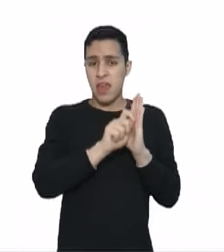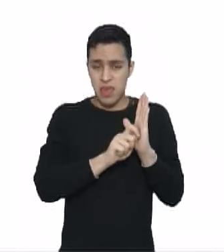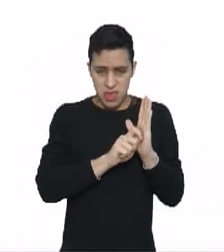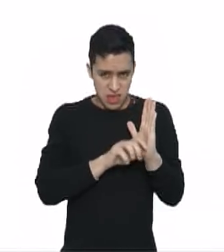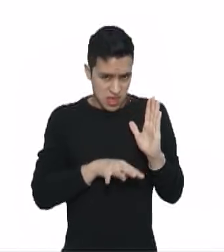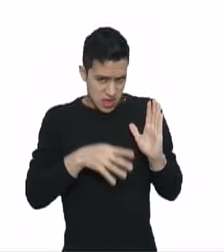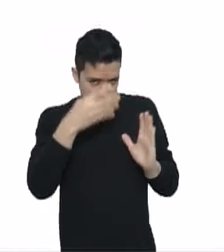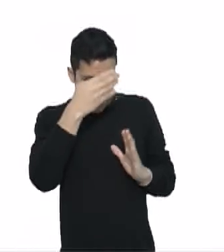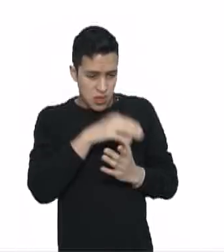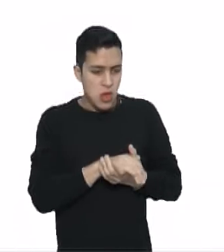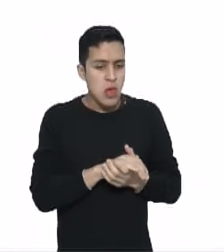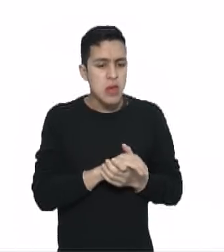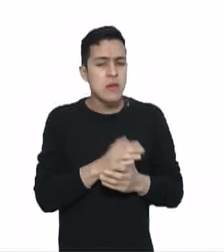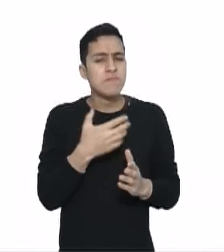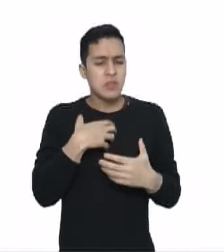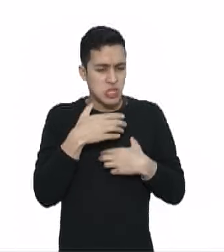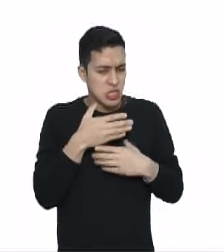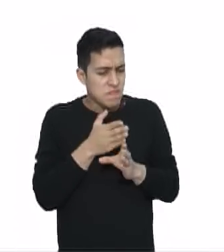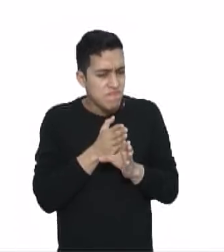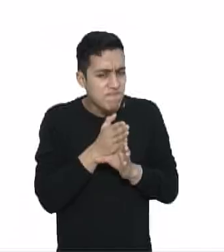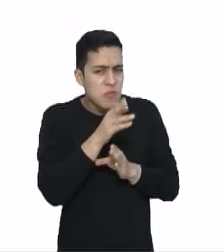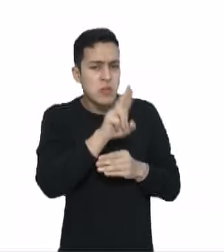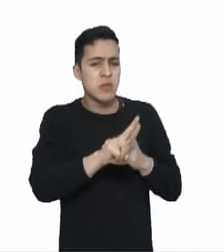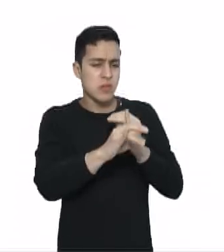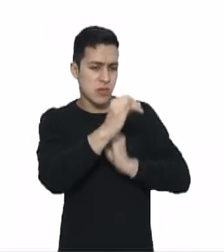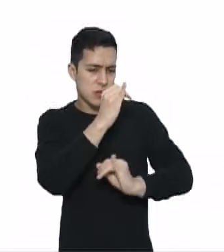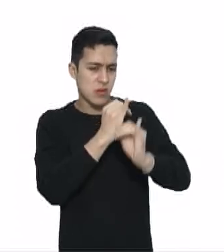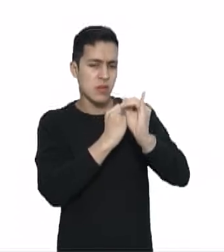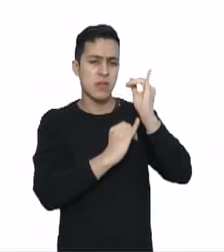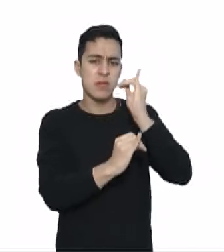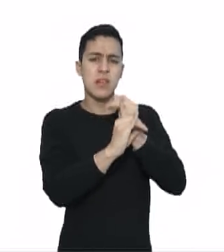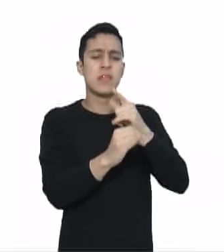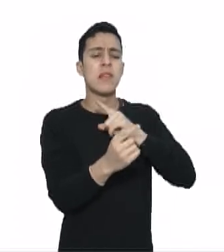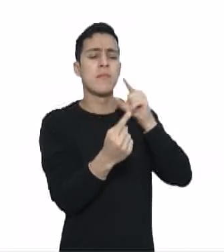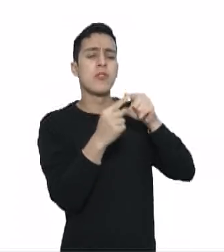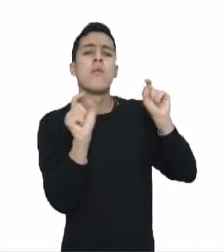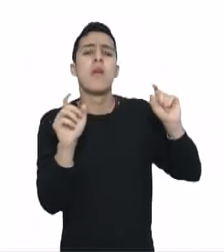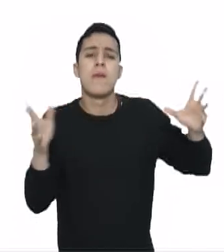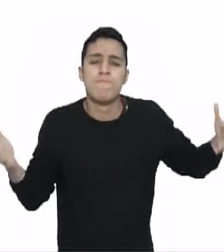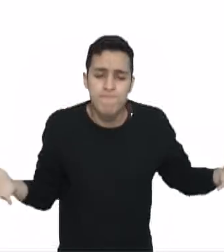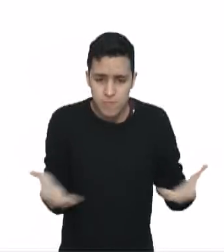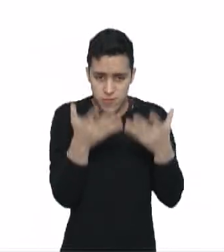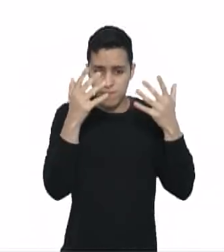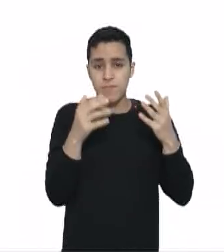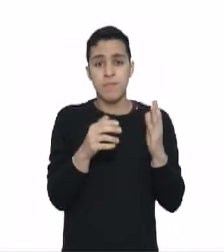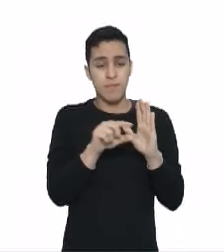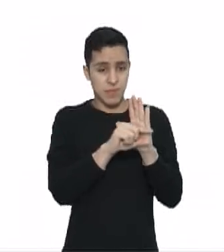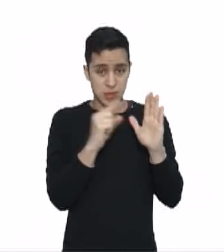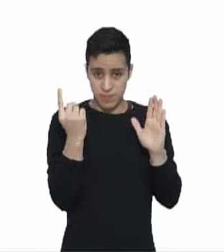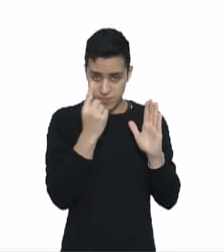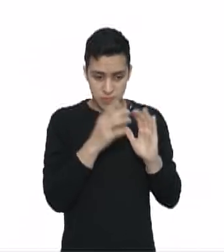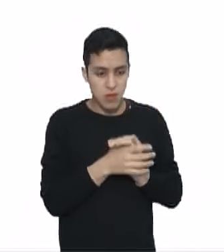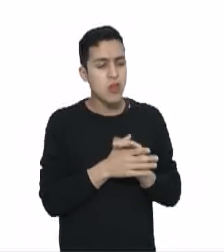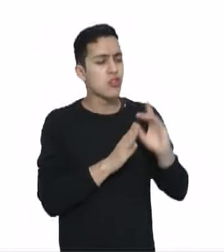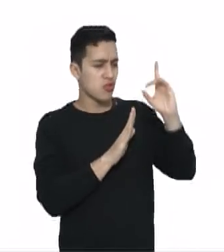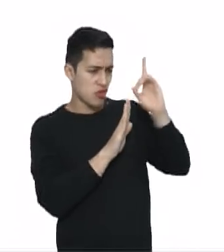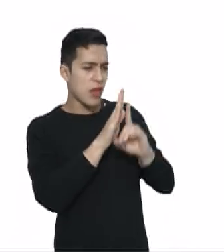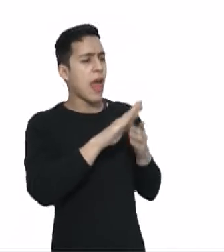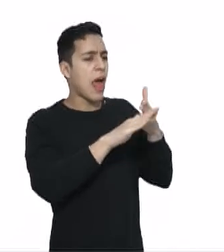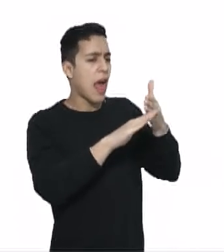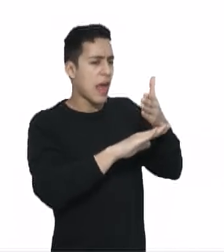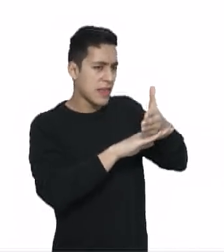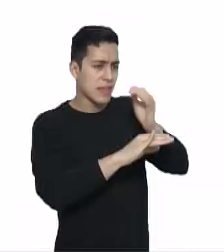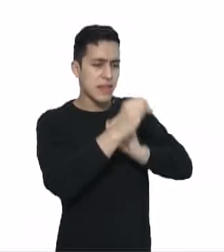A disciplina do uso da internet no Brasil tem por objetivo a promoção, inciso 1º, do direito de acesso à